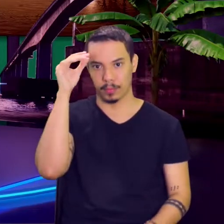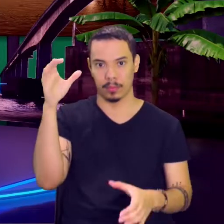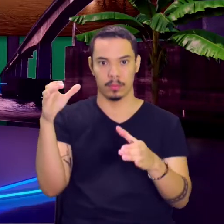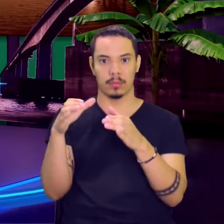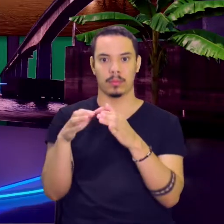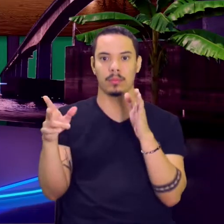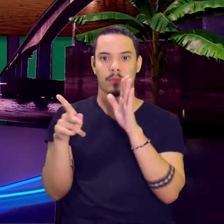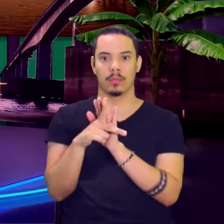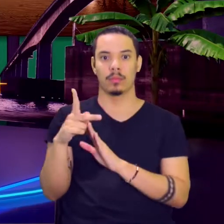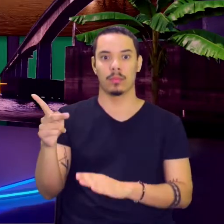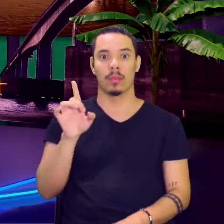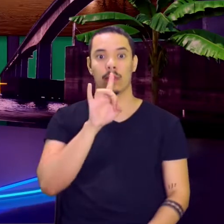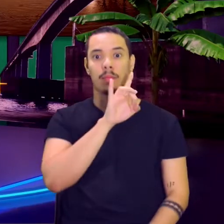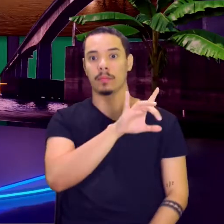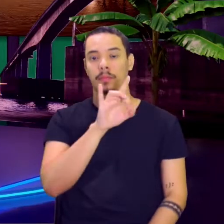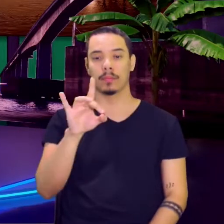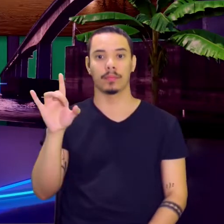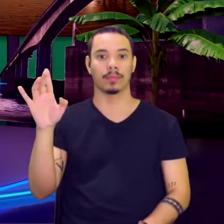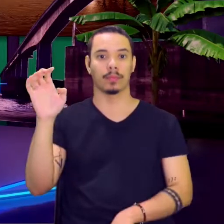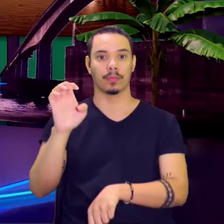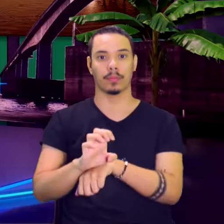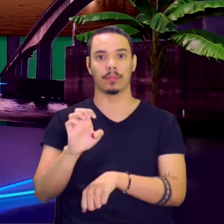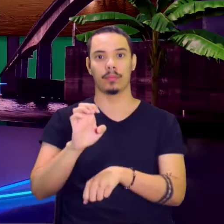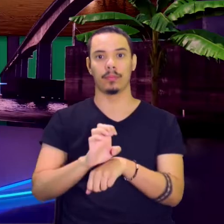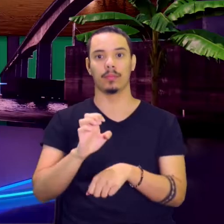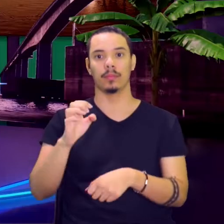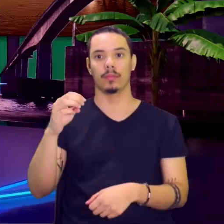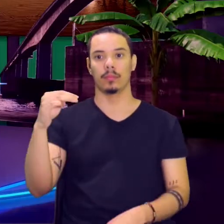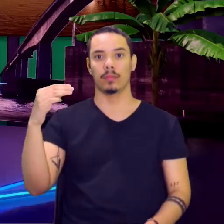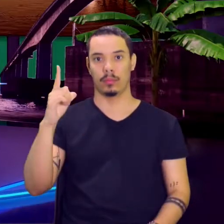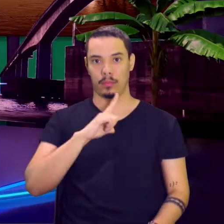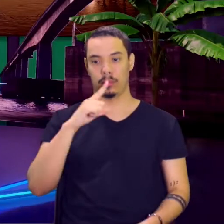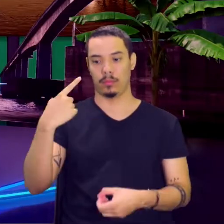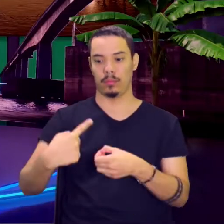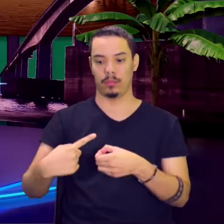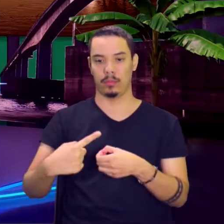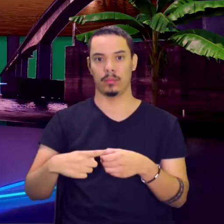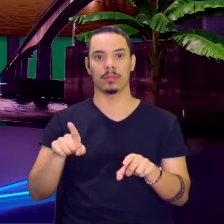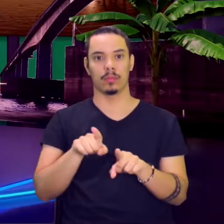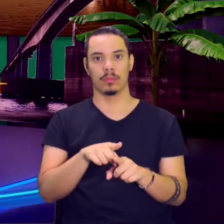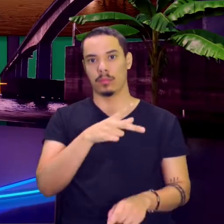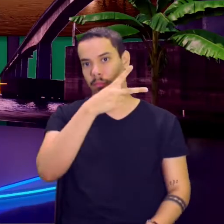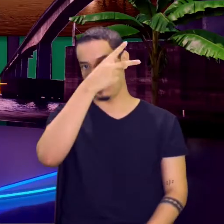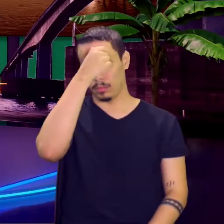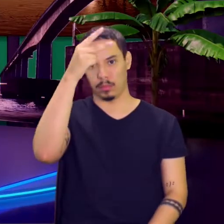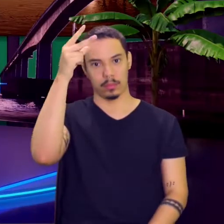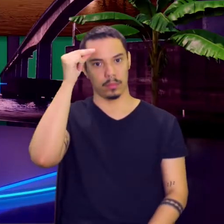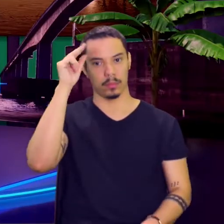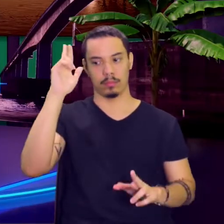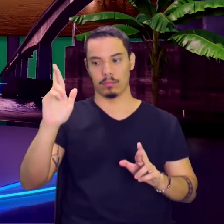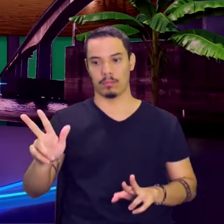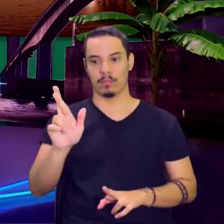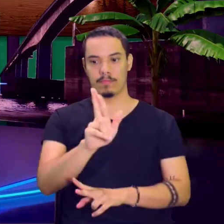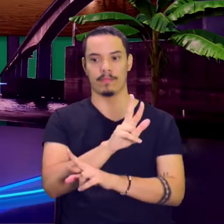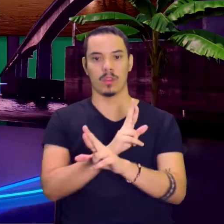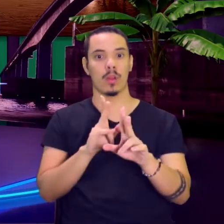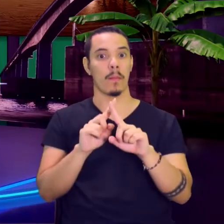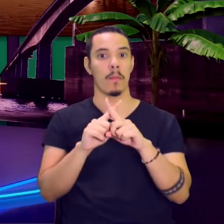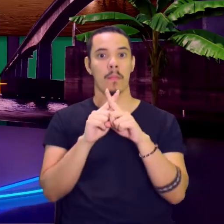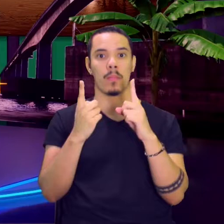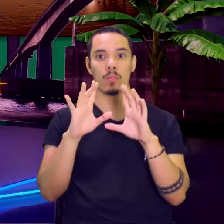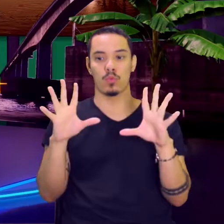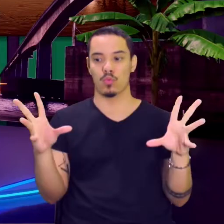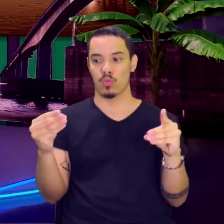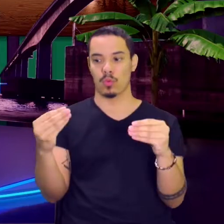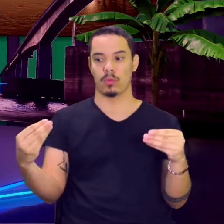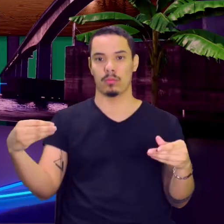cada estado com seus municípios, com suas prefeituras. Com certeza. Todos dentro da